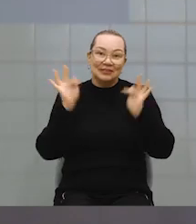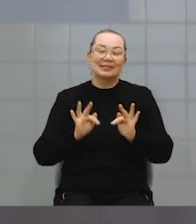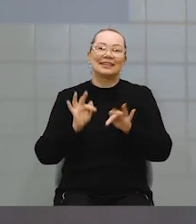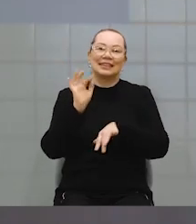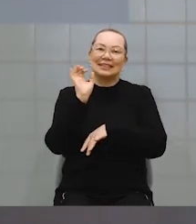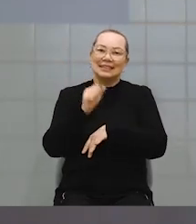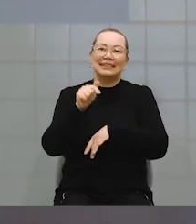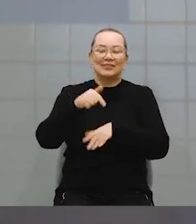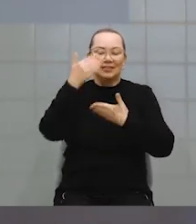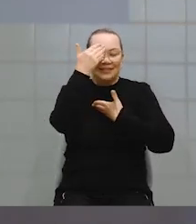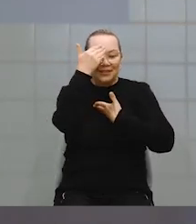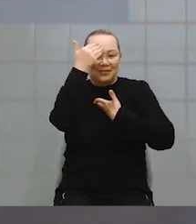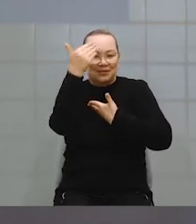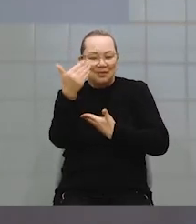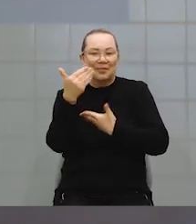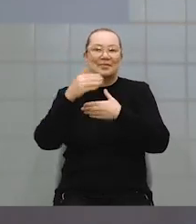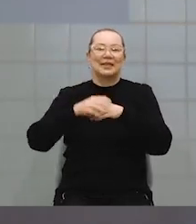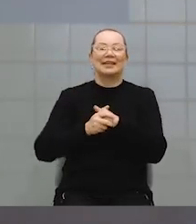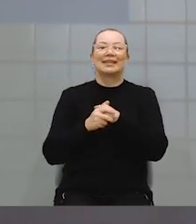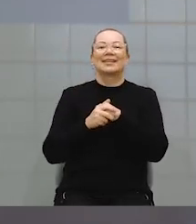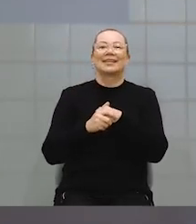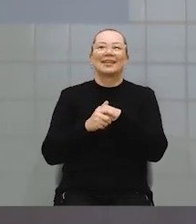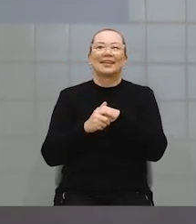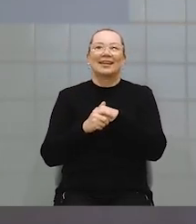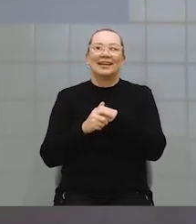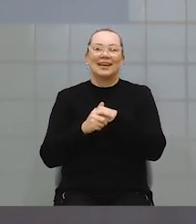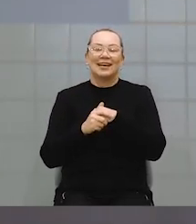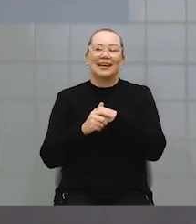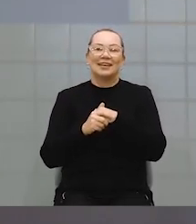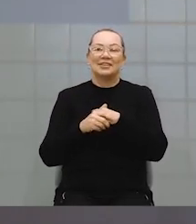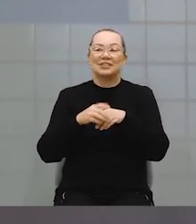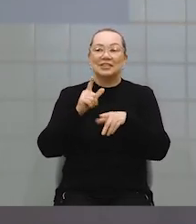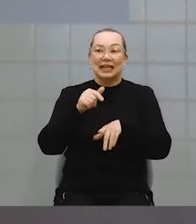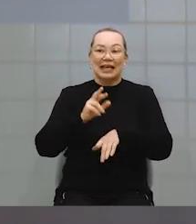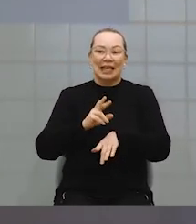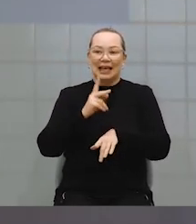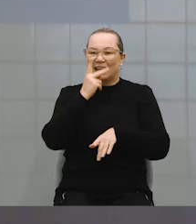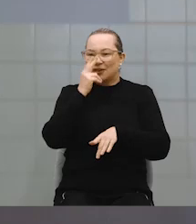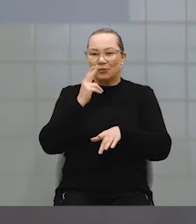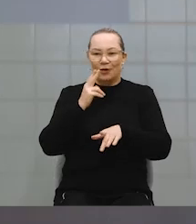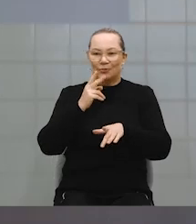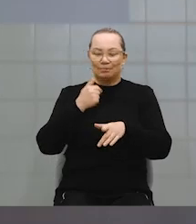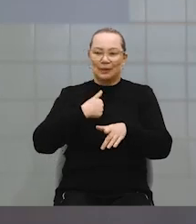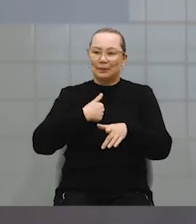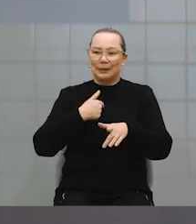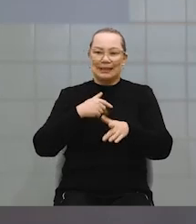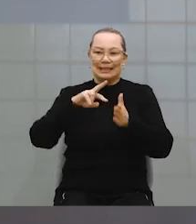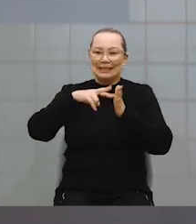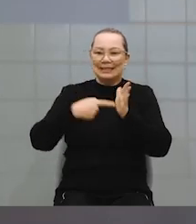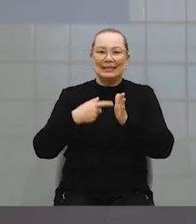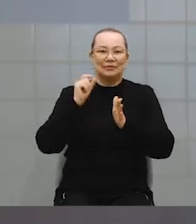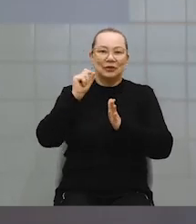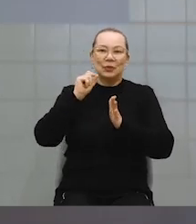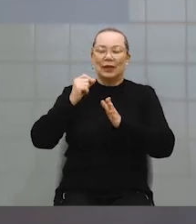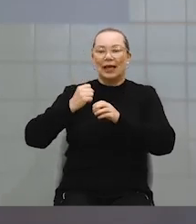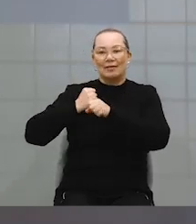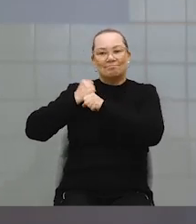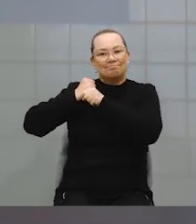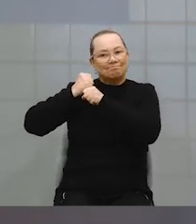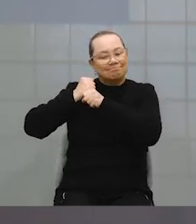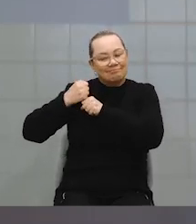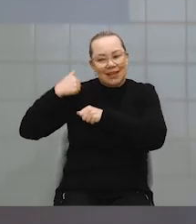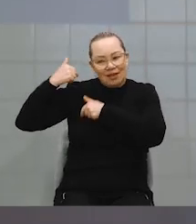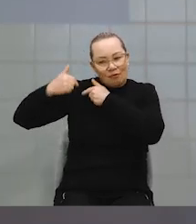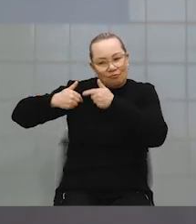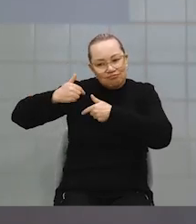né, com essa homenagem aí. E representa muitos anos de trabalho para mim, né? E são